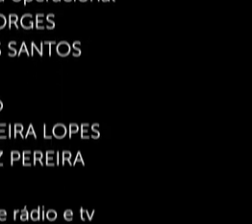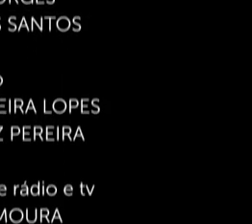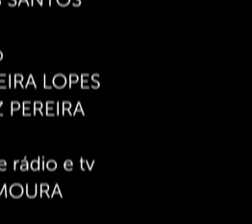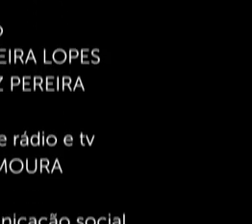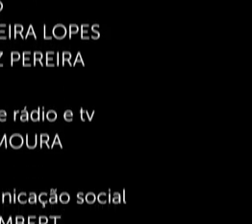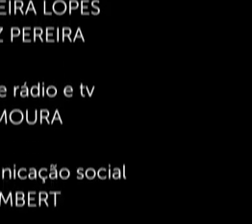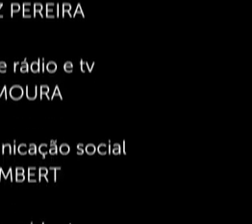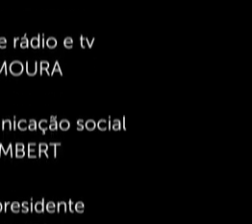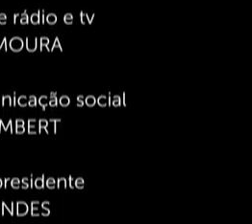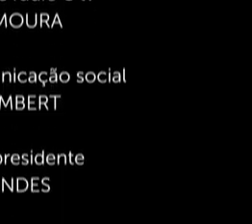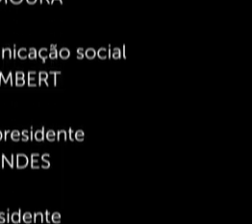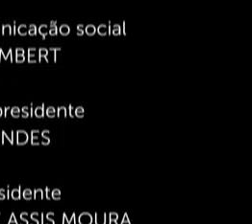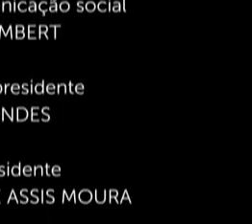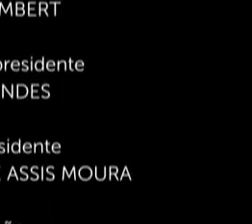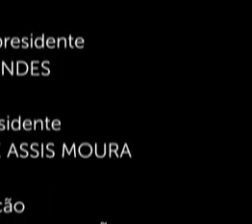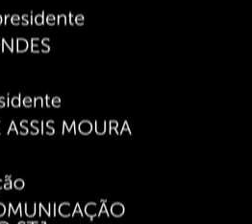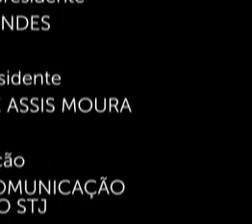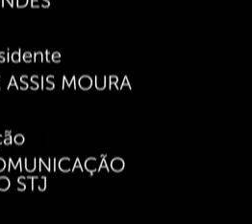Música